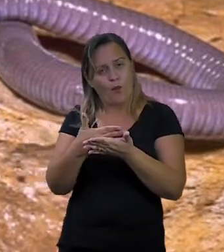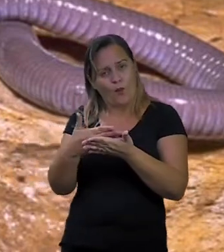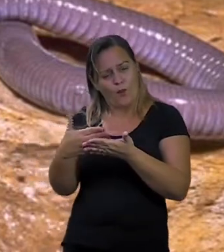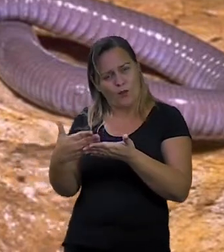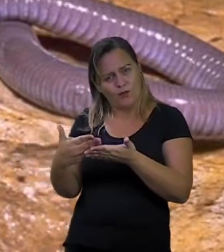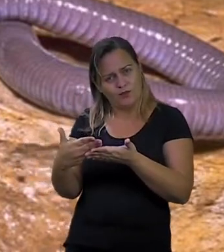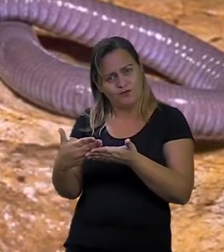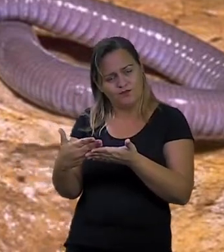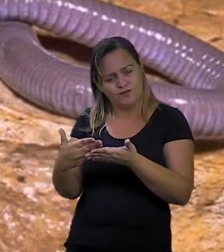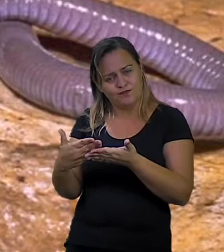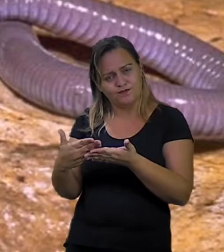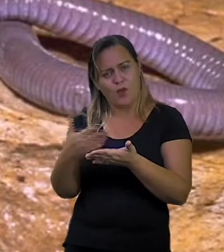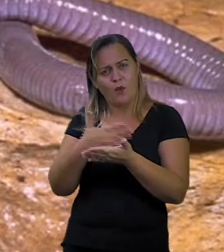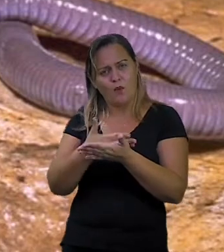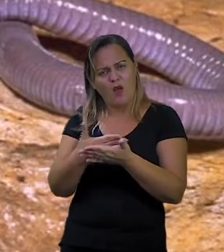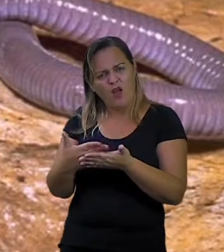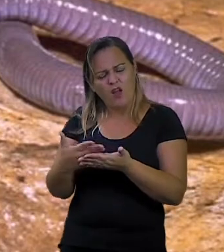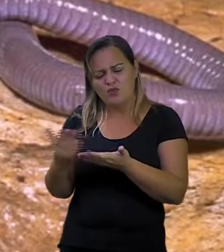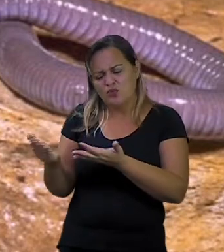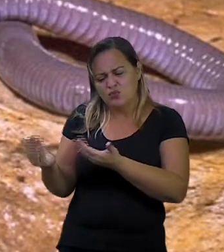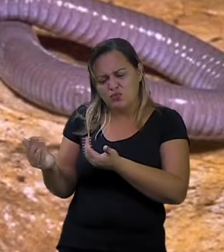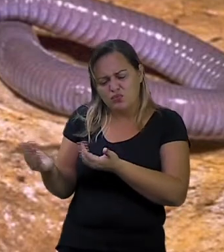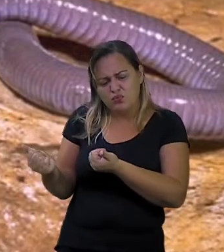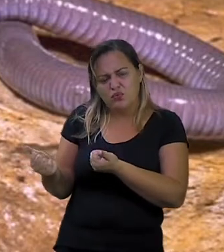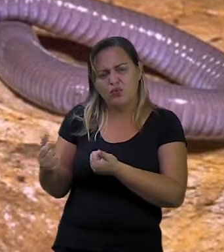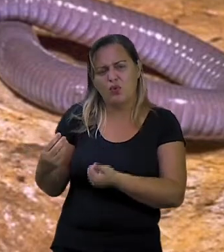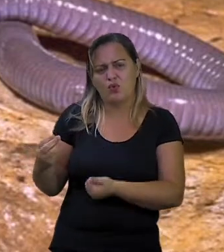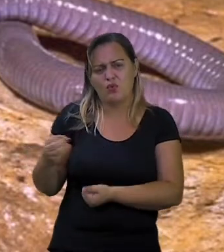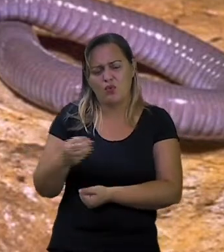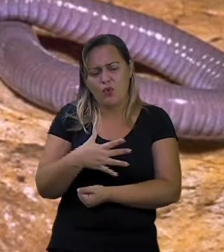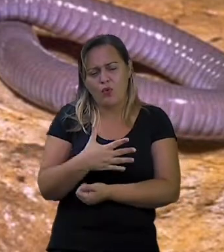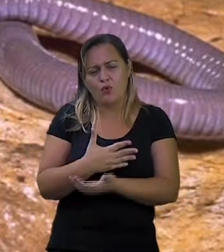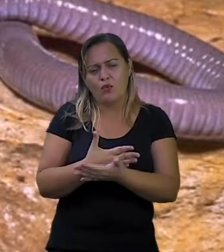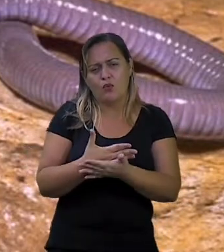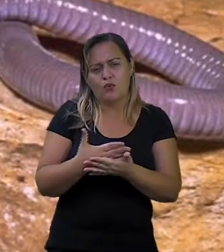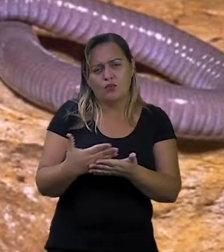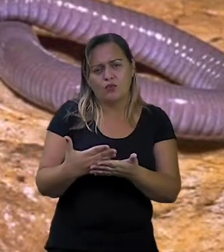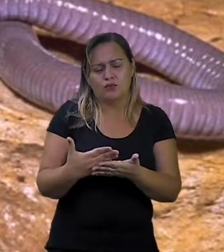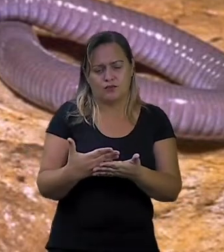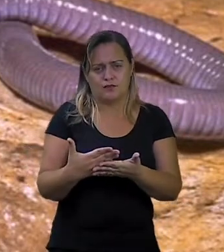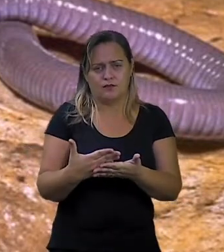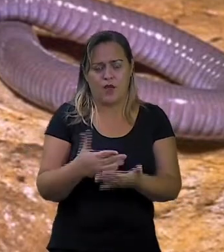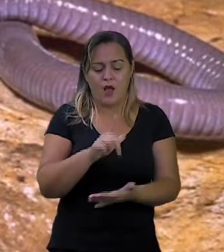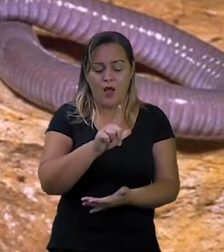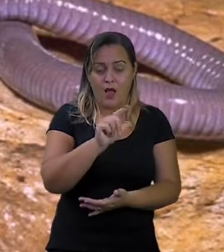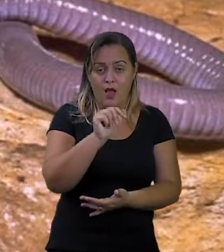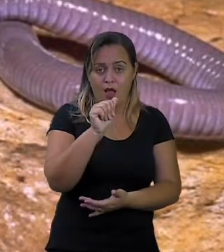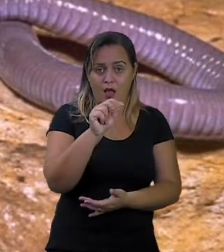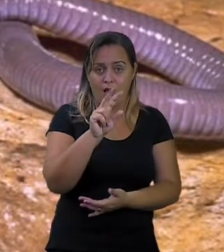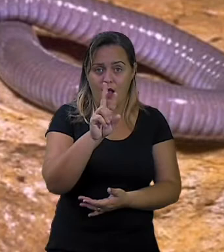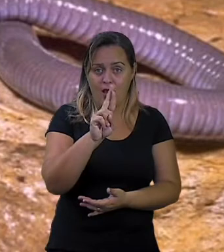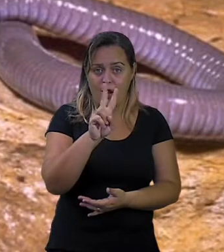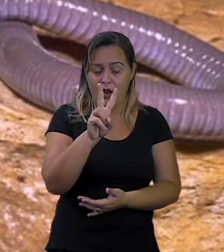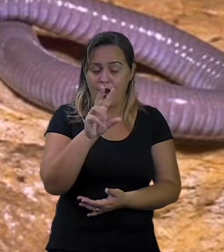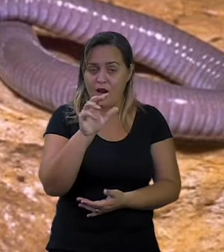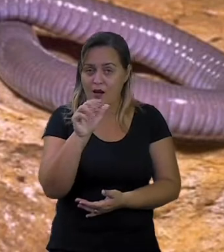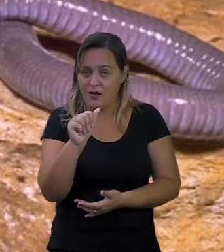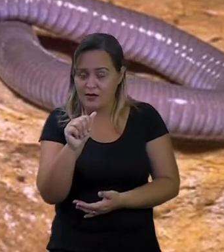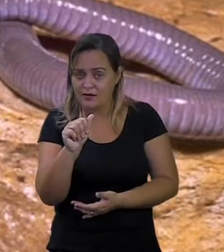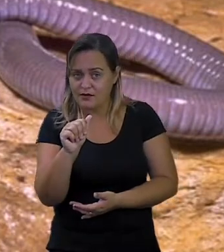terra. Nossa, há espécies que não se reproduzem na água, mas em ambientes